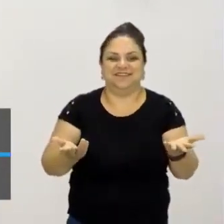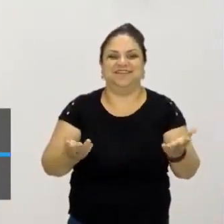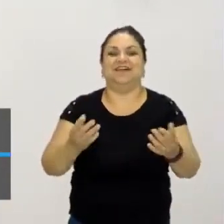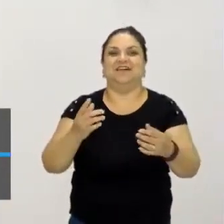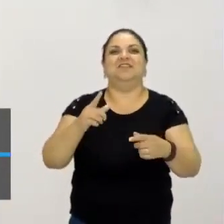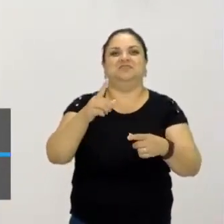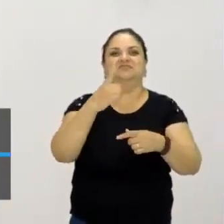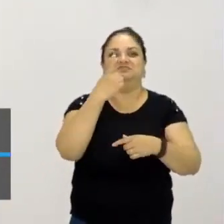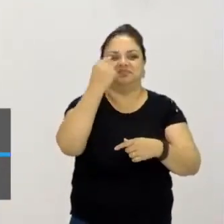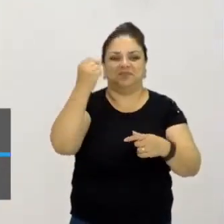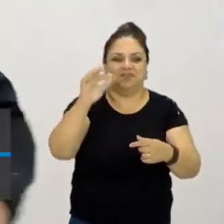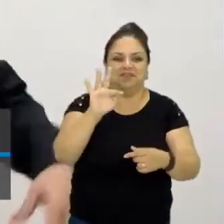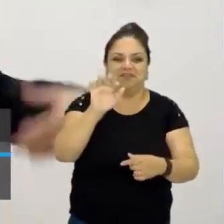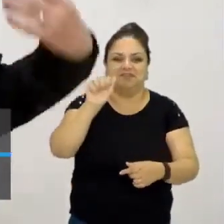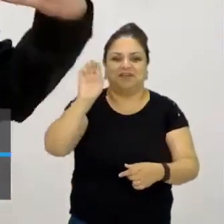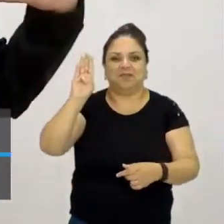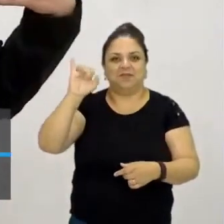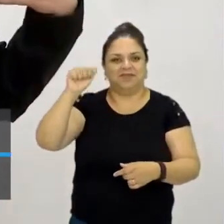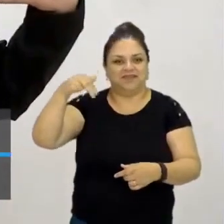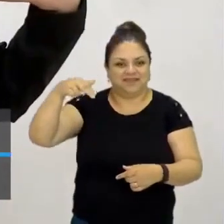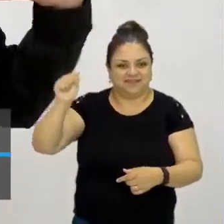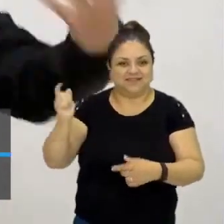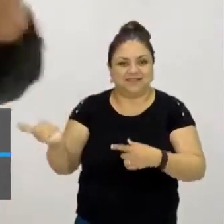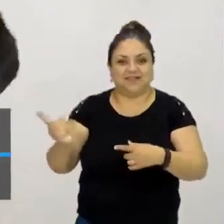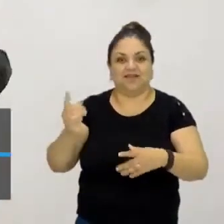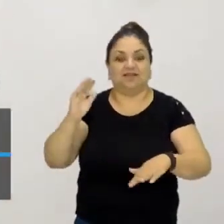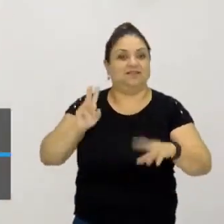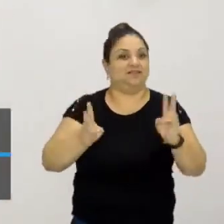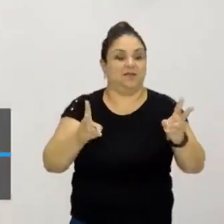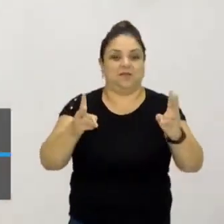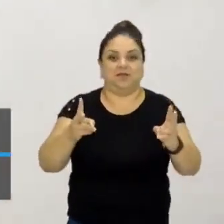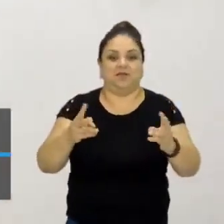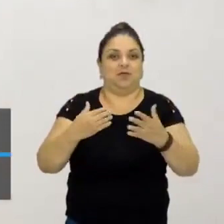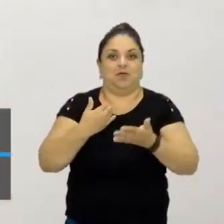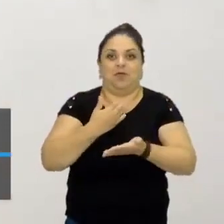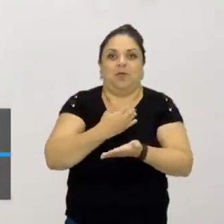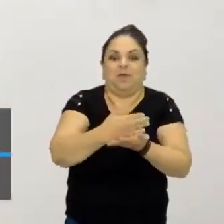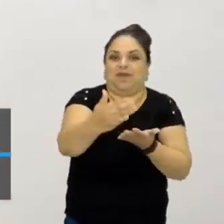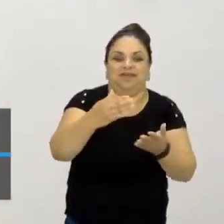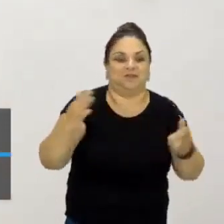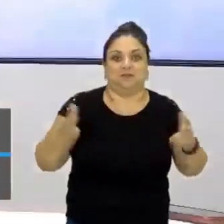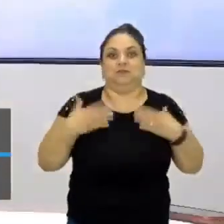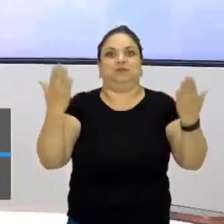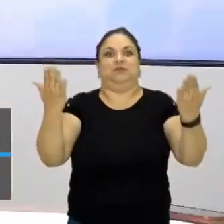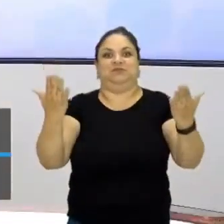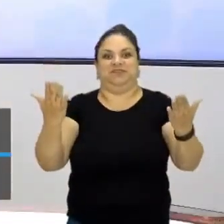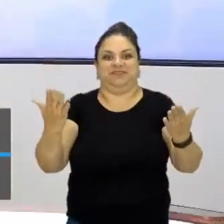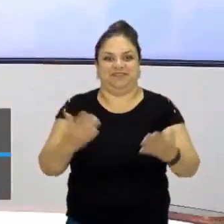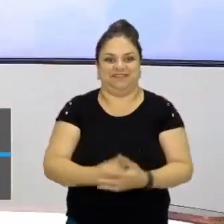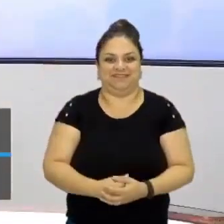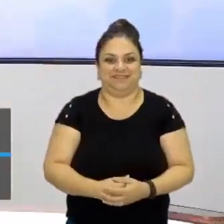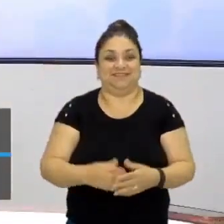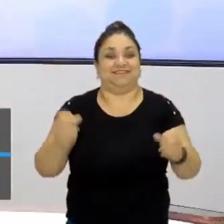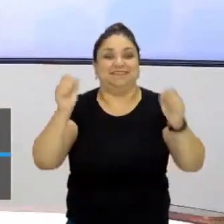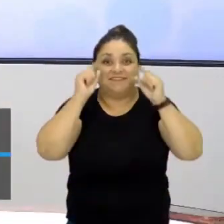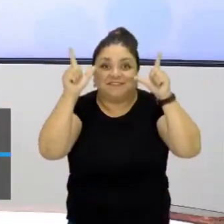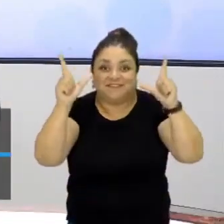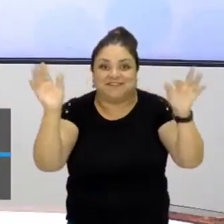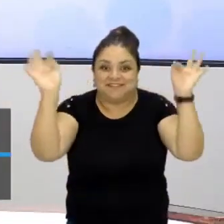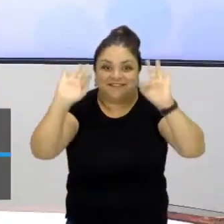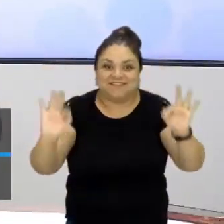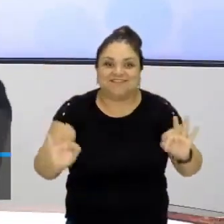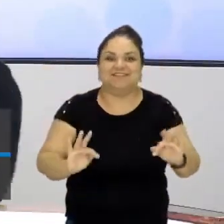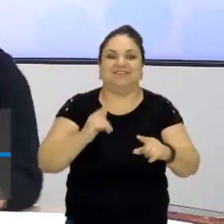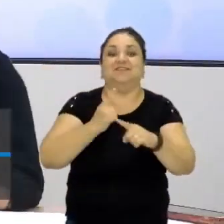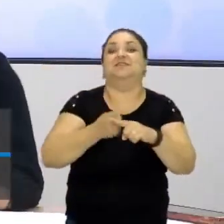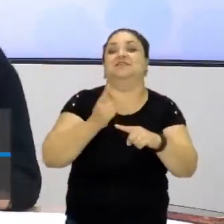escolheu a Fabiana. Então, né, a gente acorda assim, a gente começa nesse susto. Acorda na felicidade, por quê? Porque é